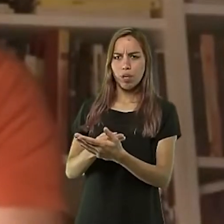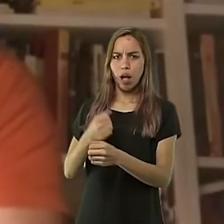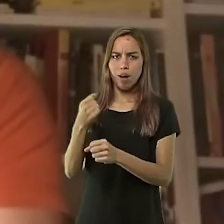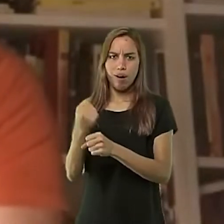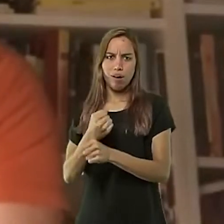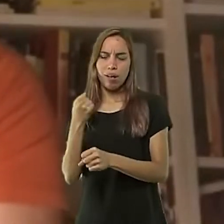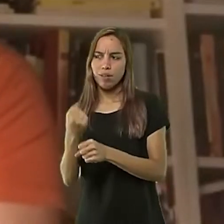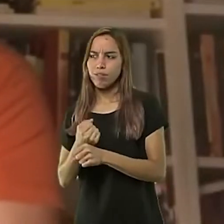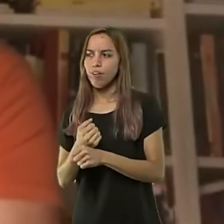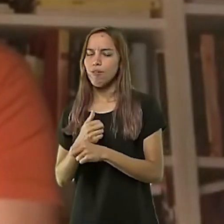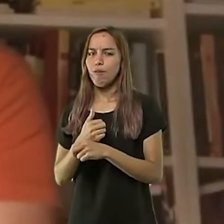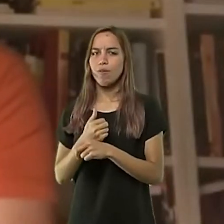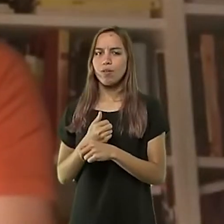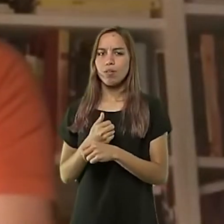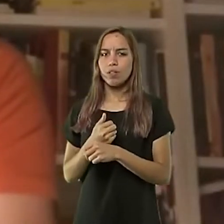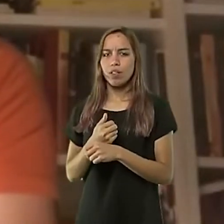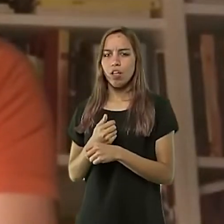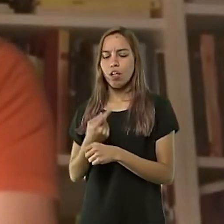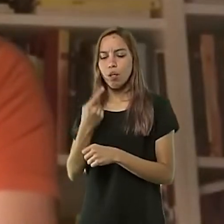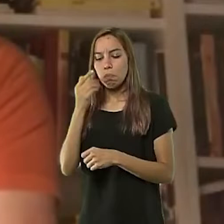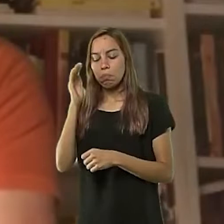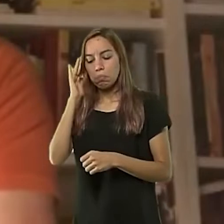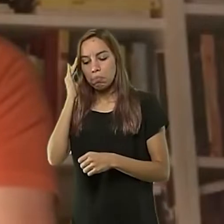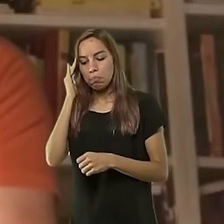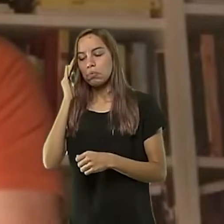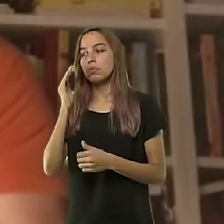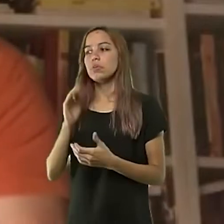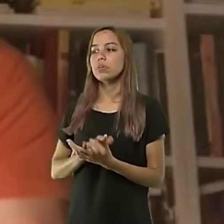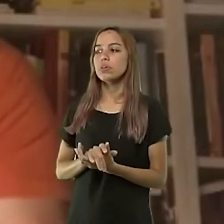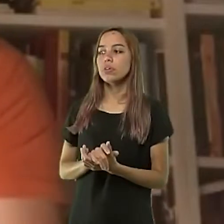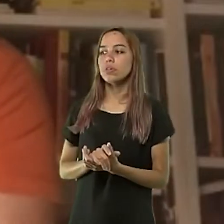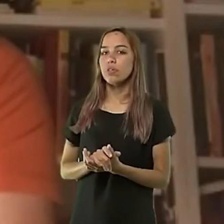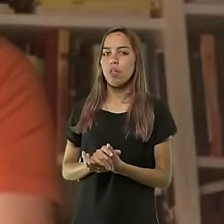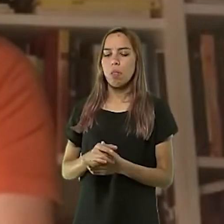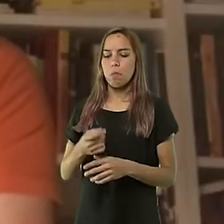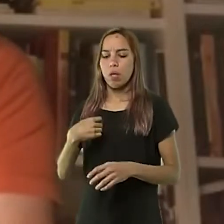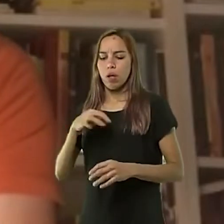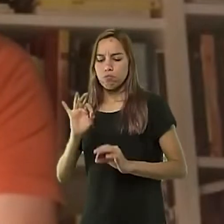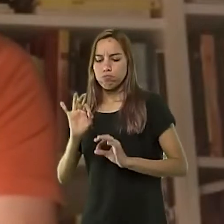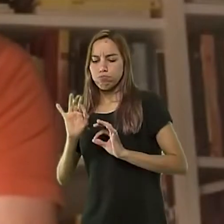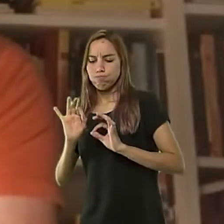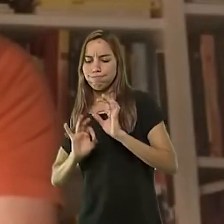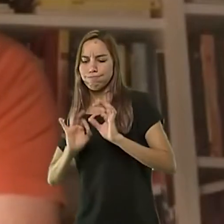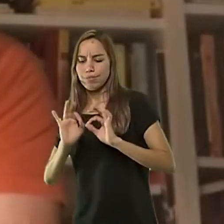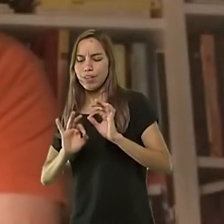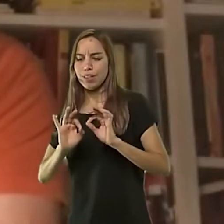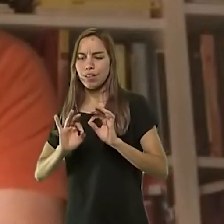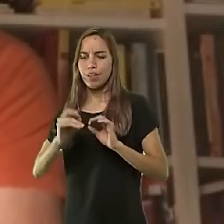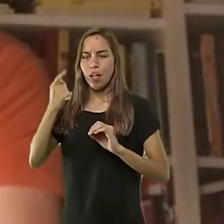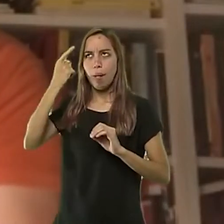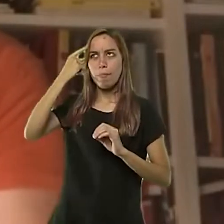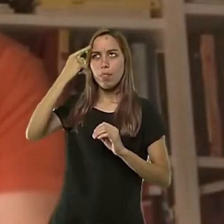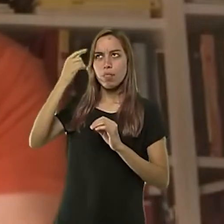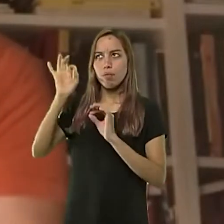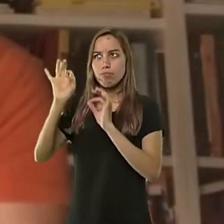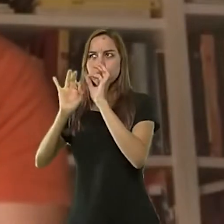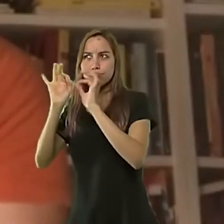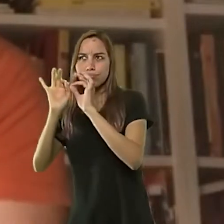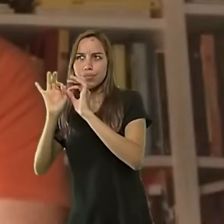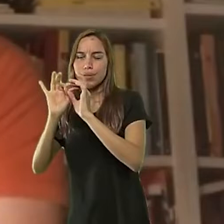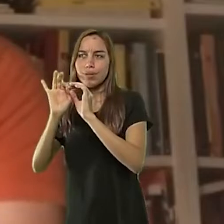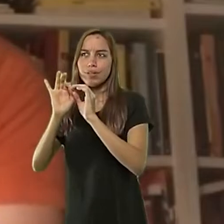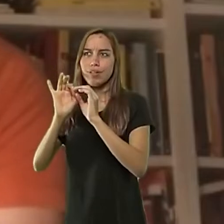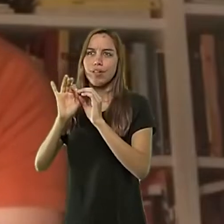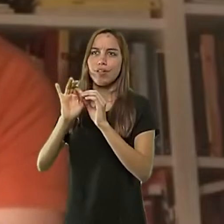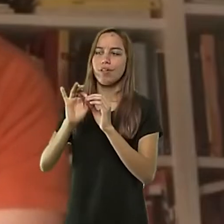ser depois uma espécie de escola. Organizou muito a minha maneira de pensar e a minha maneira e de